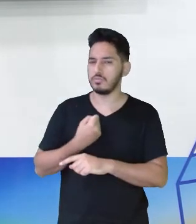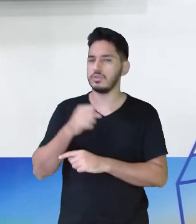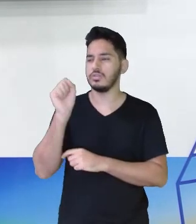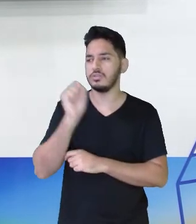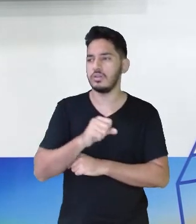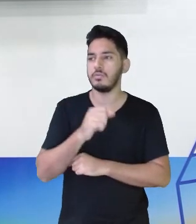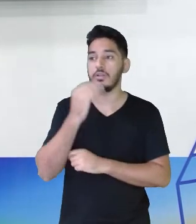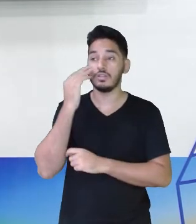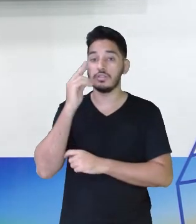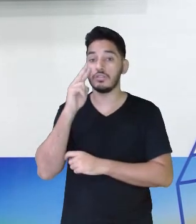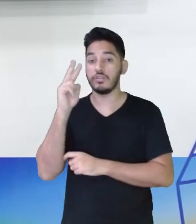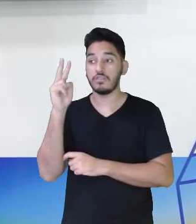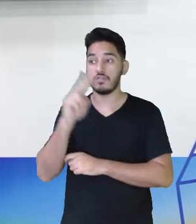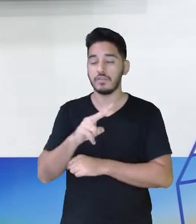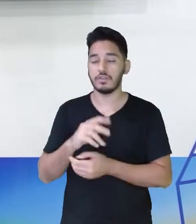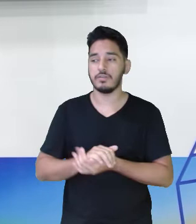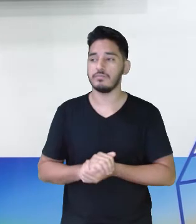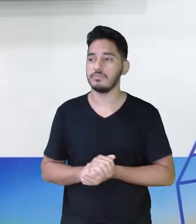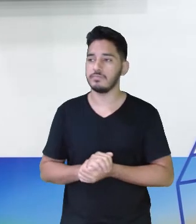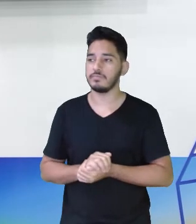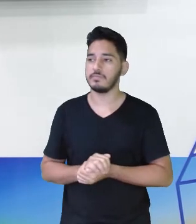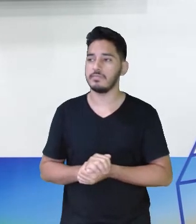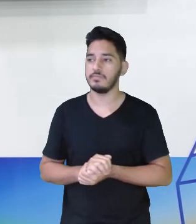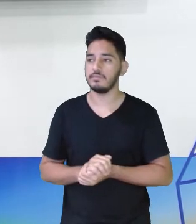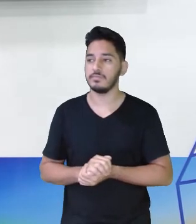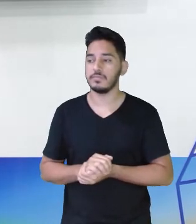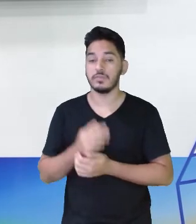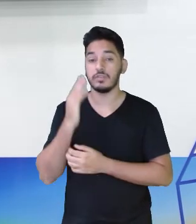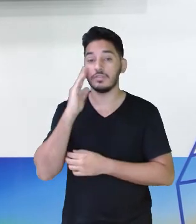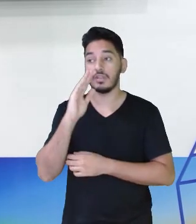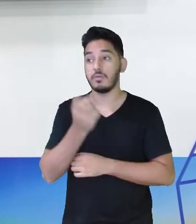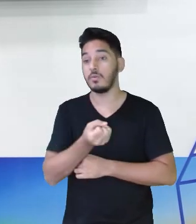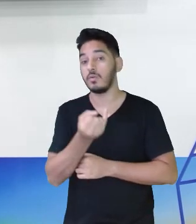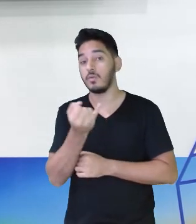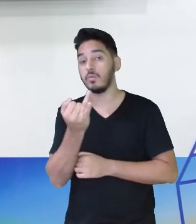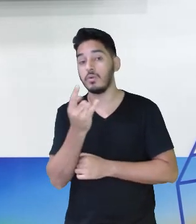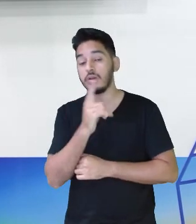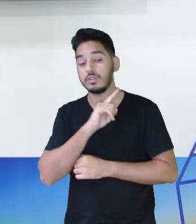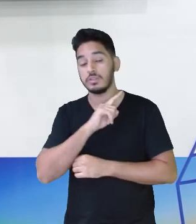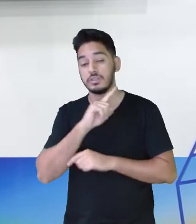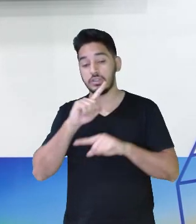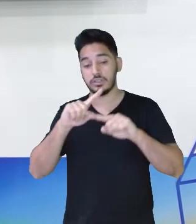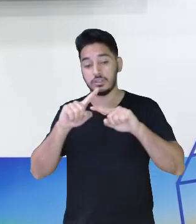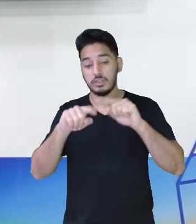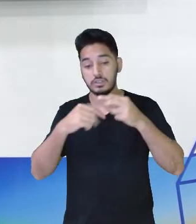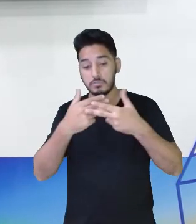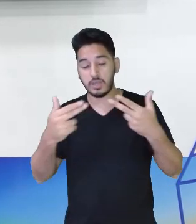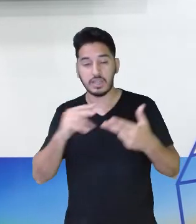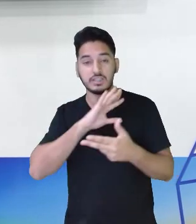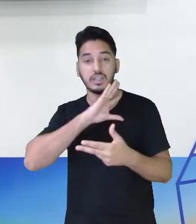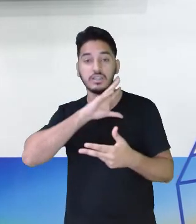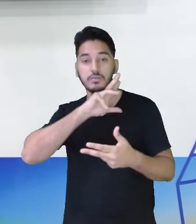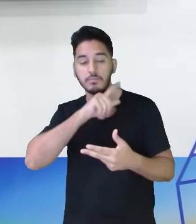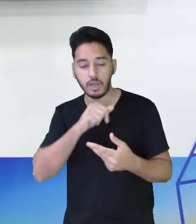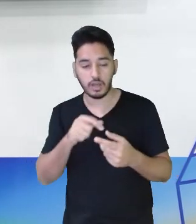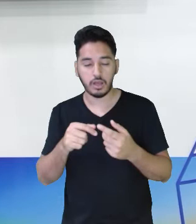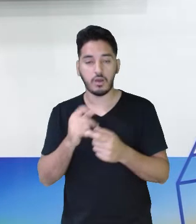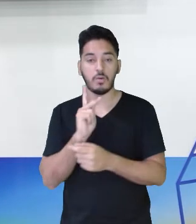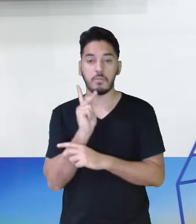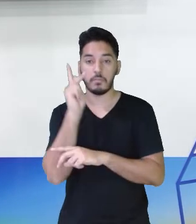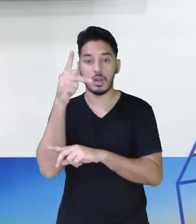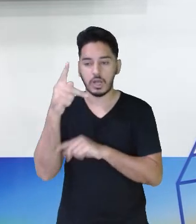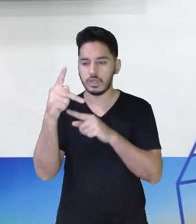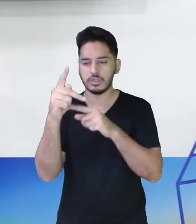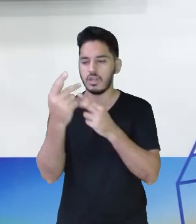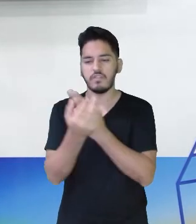é para a gente explorar um pouco. Não se sabe quantas espécies vegetais e animais existem no mundo. As